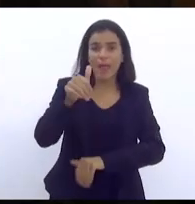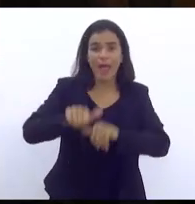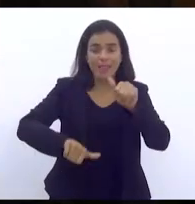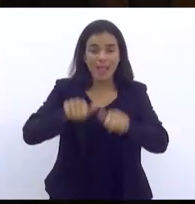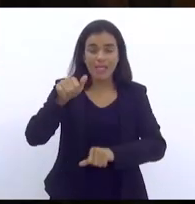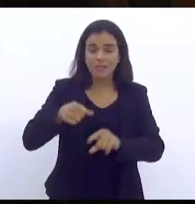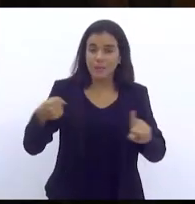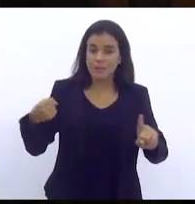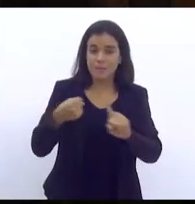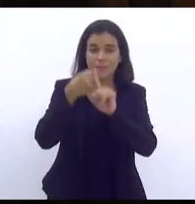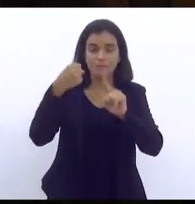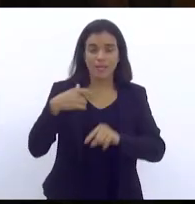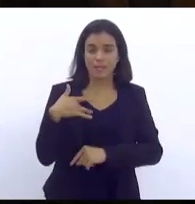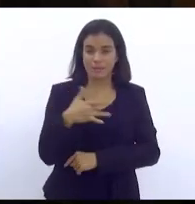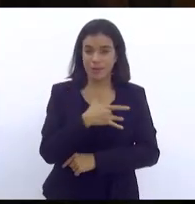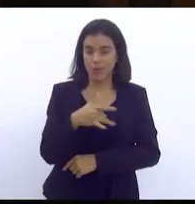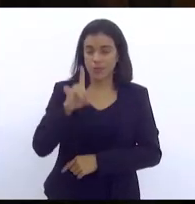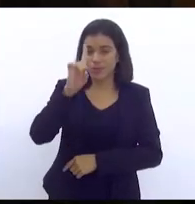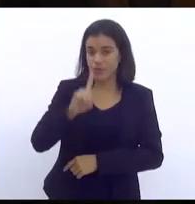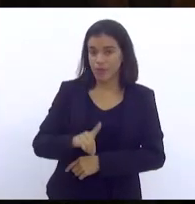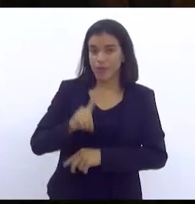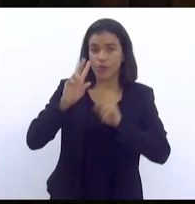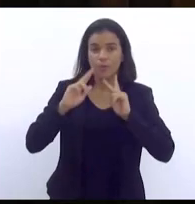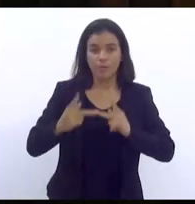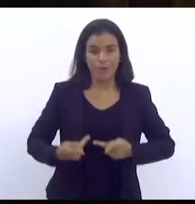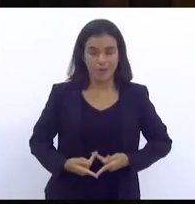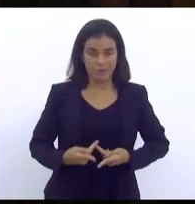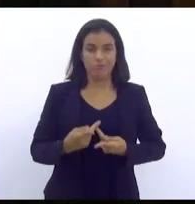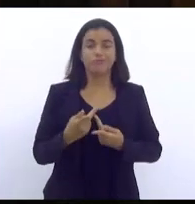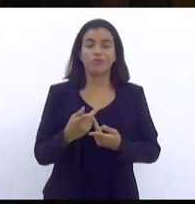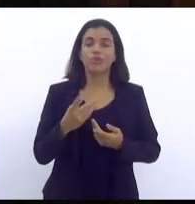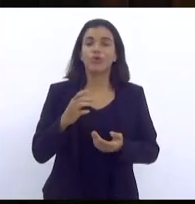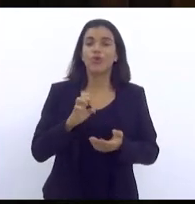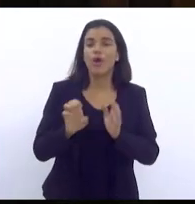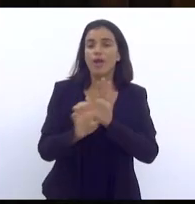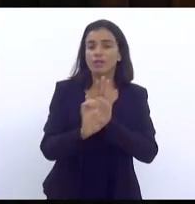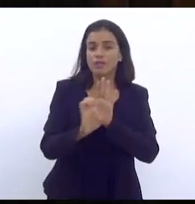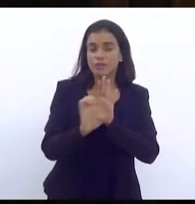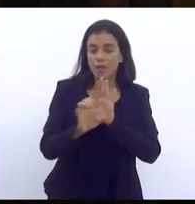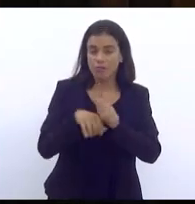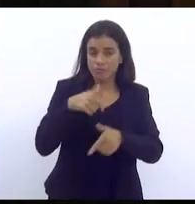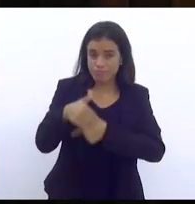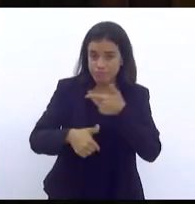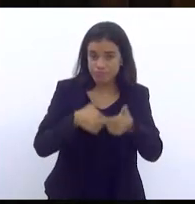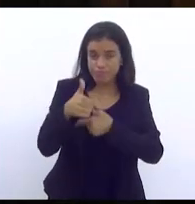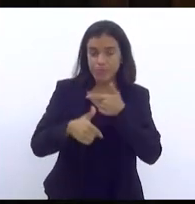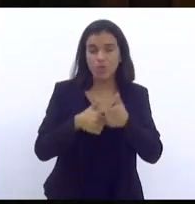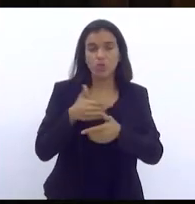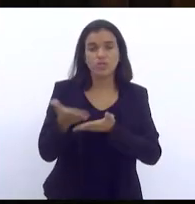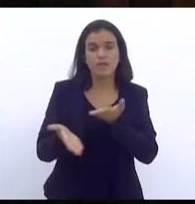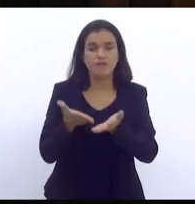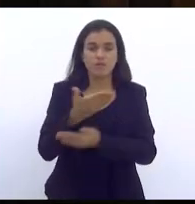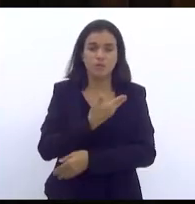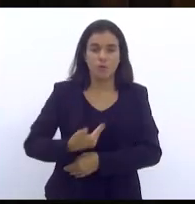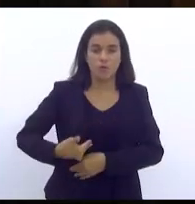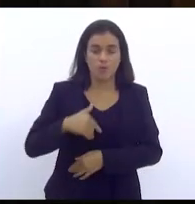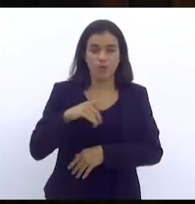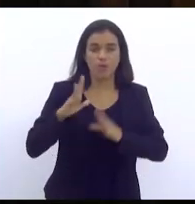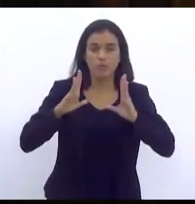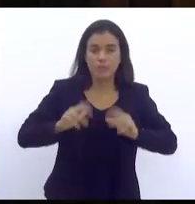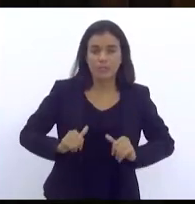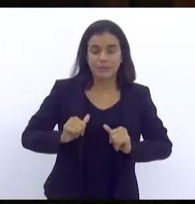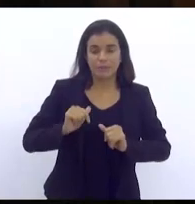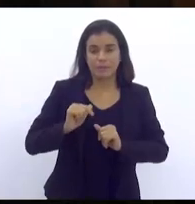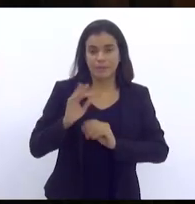impactos a saúde e aos direitos humanos diante do edital de concessão de prestação realizada dos serviços públicos de